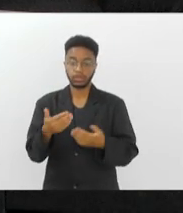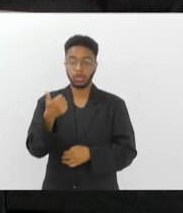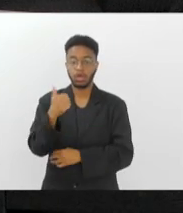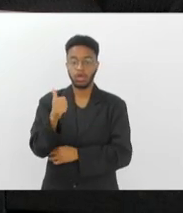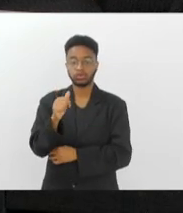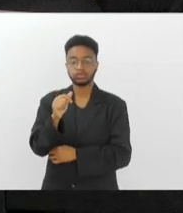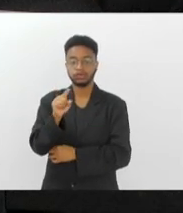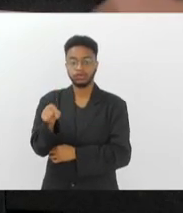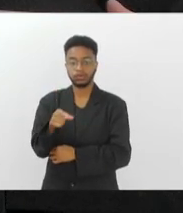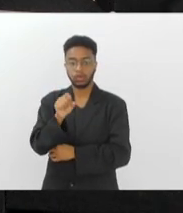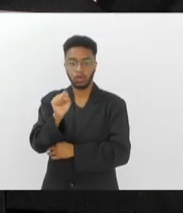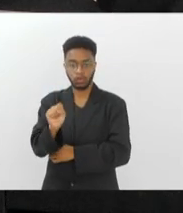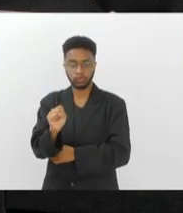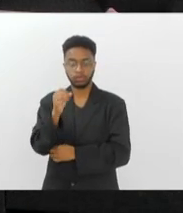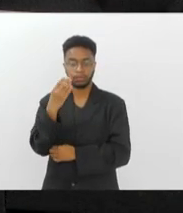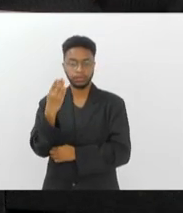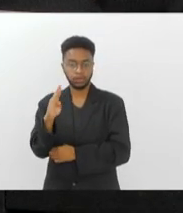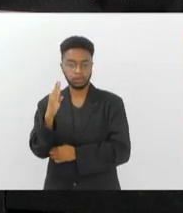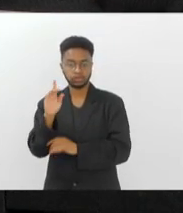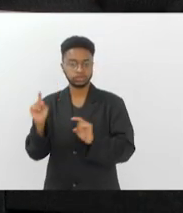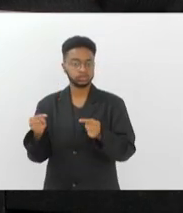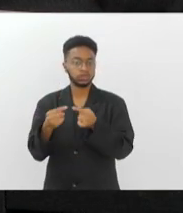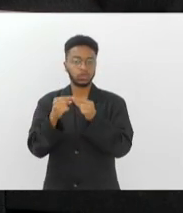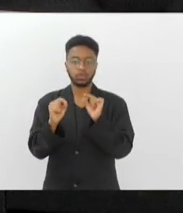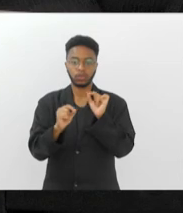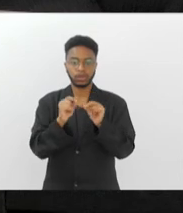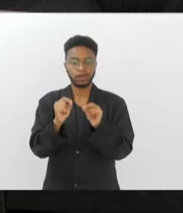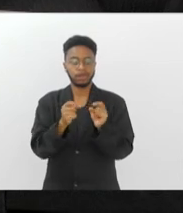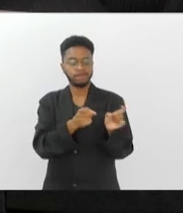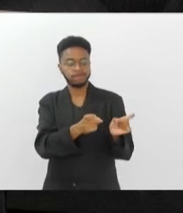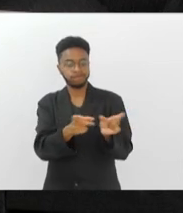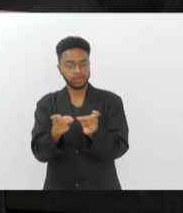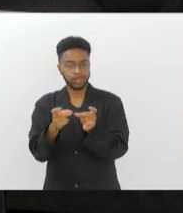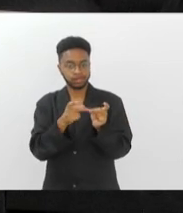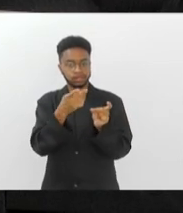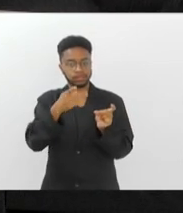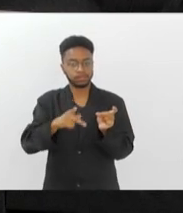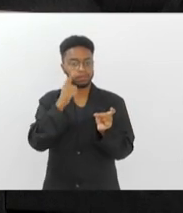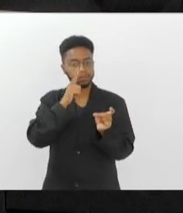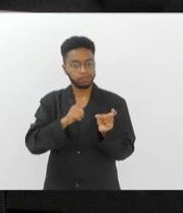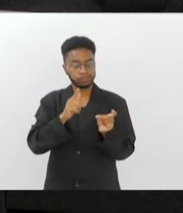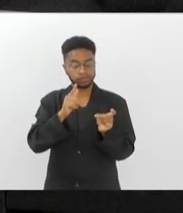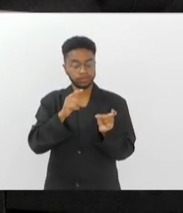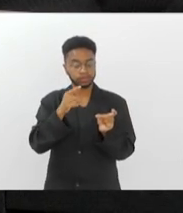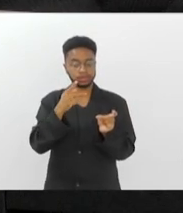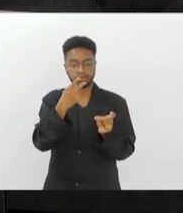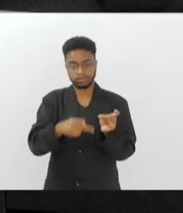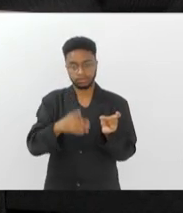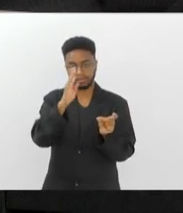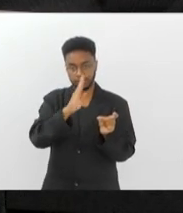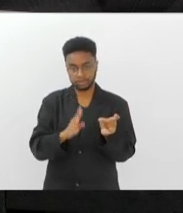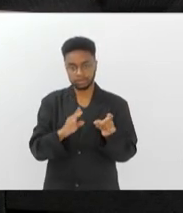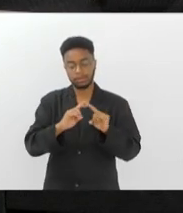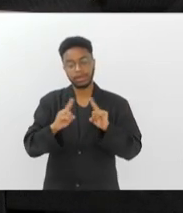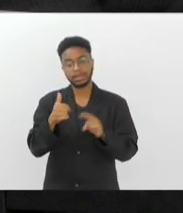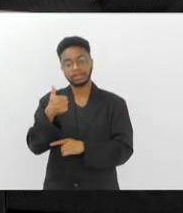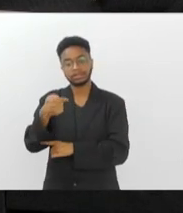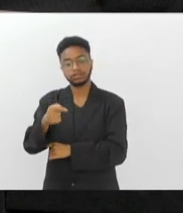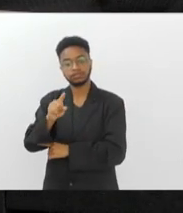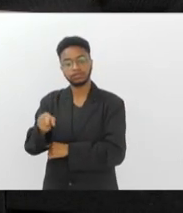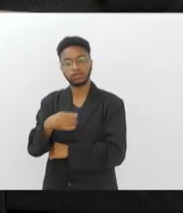11,8 bilhões corresponde às exportações brasileiras, enquanto